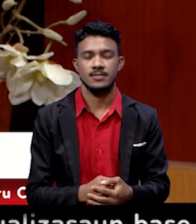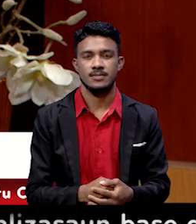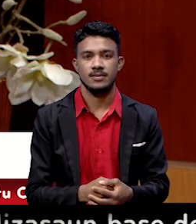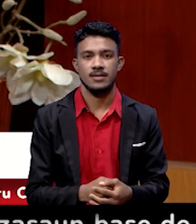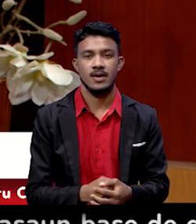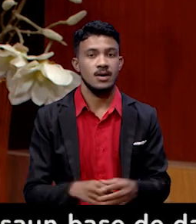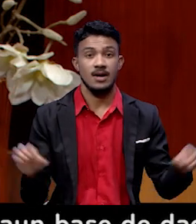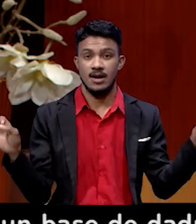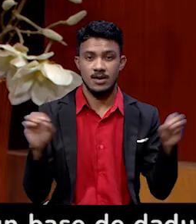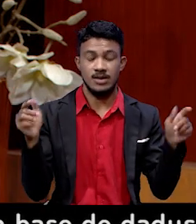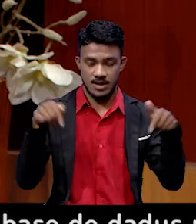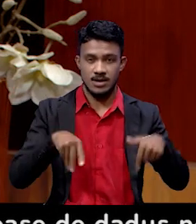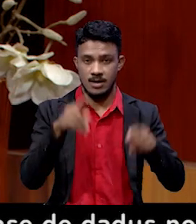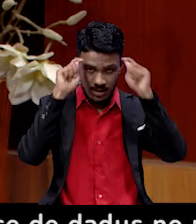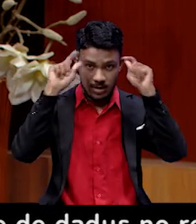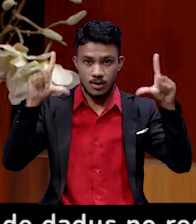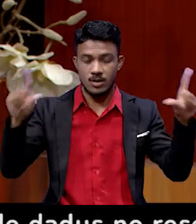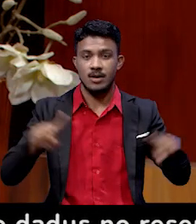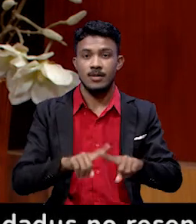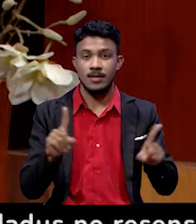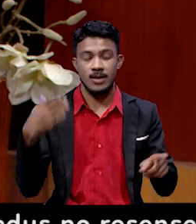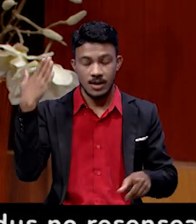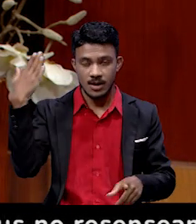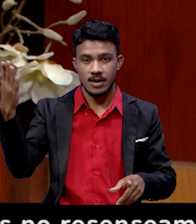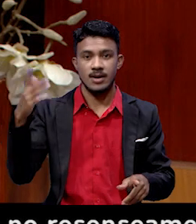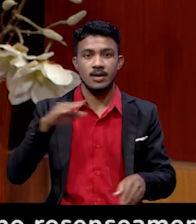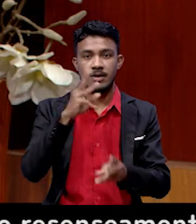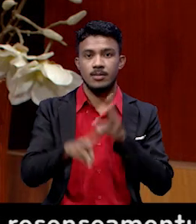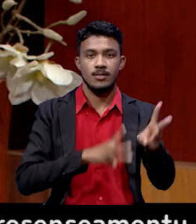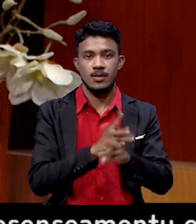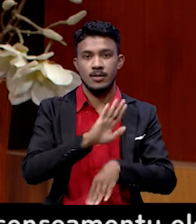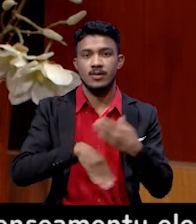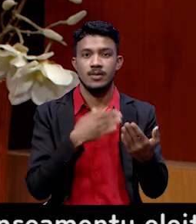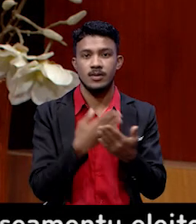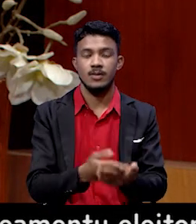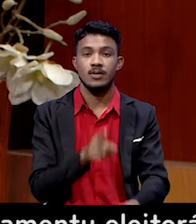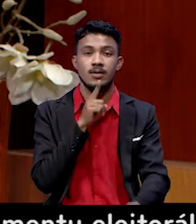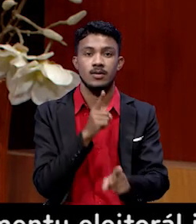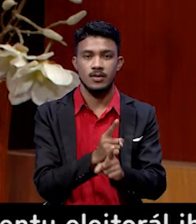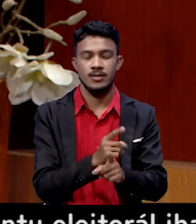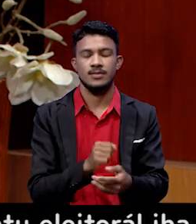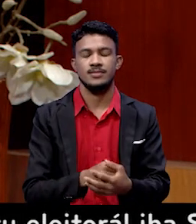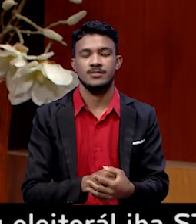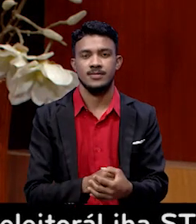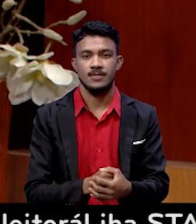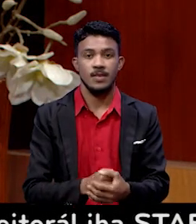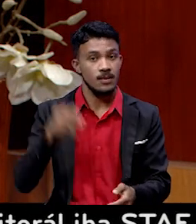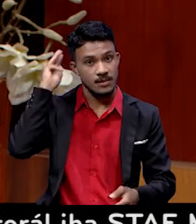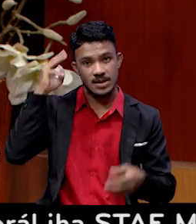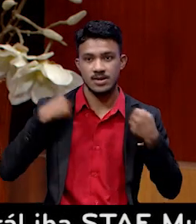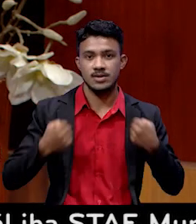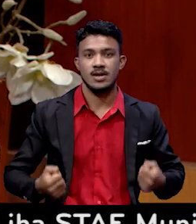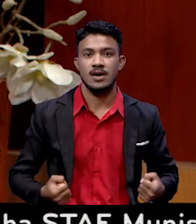Lá hoje, e a Timor de, mas bem, e a mundo. Claro que o Ministério da Saúde assume